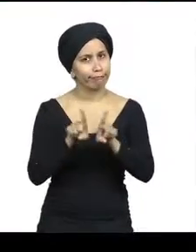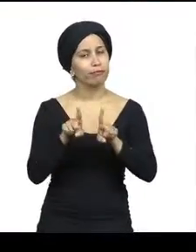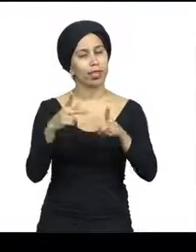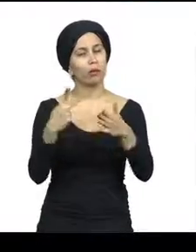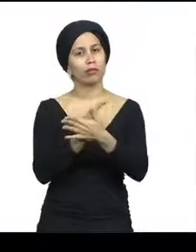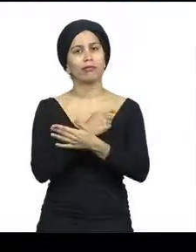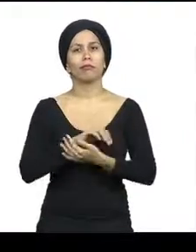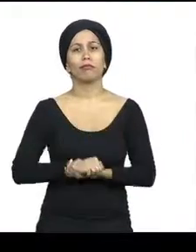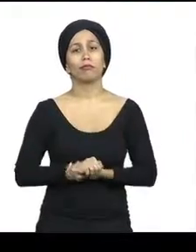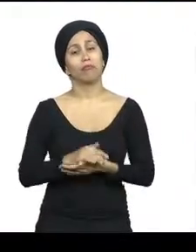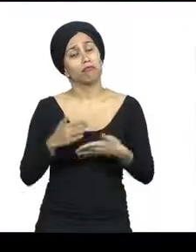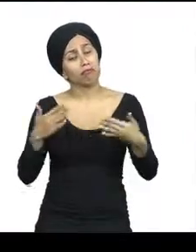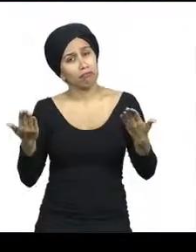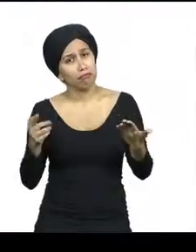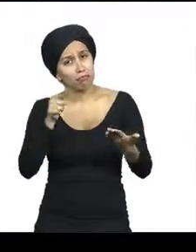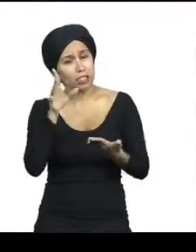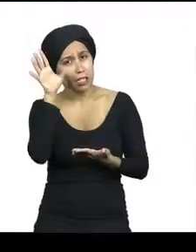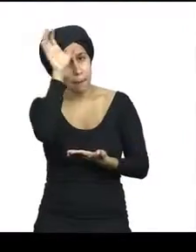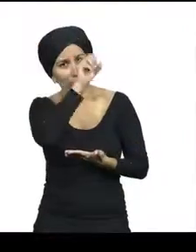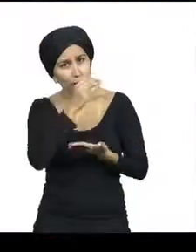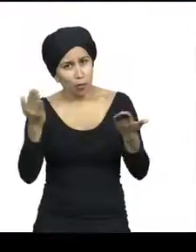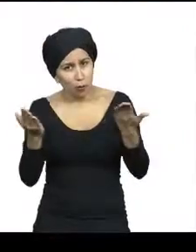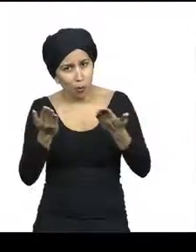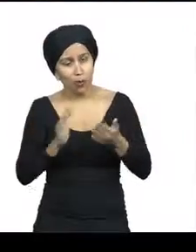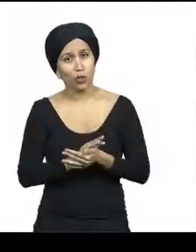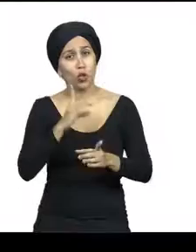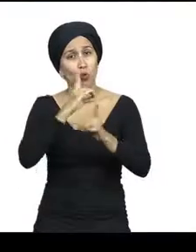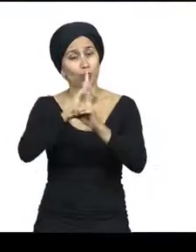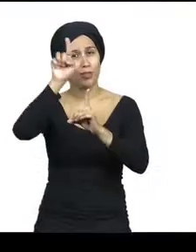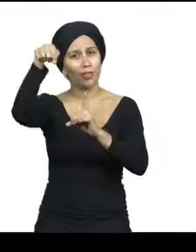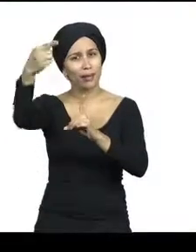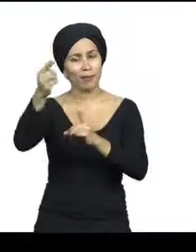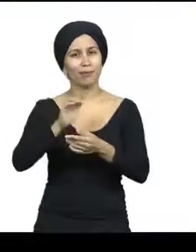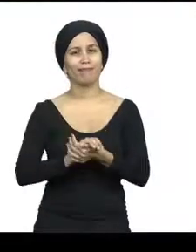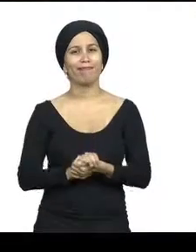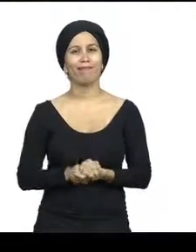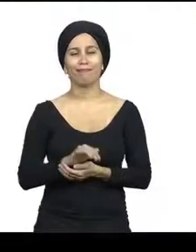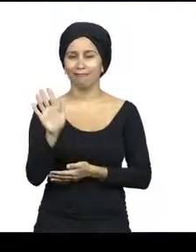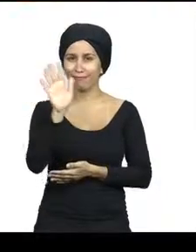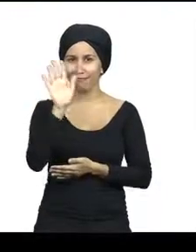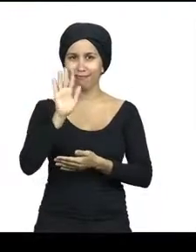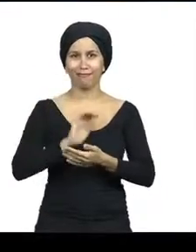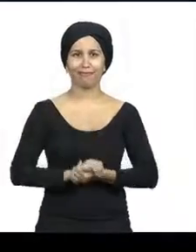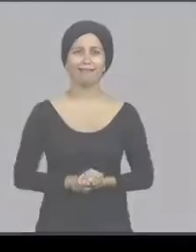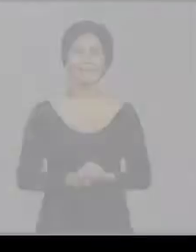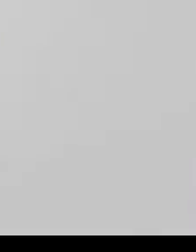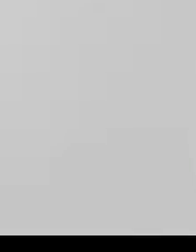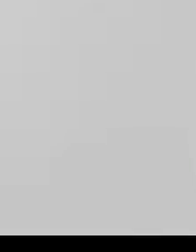Espero que você tenha aprendido com o programa de hoje. Nos vemos no próximo episódio. Até lá!